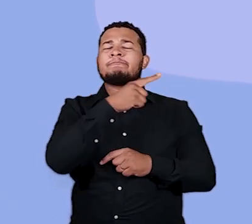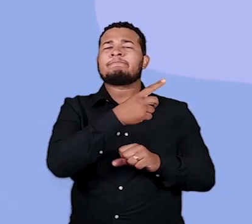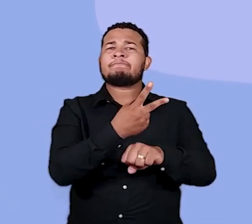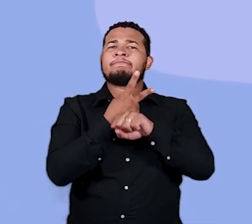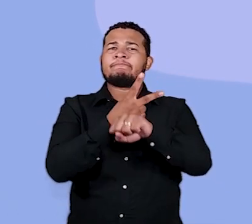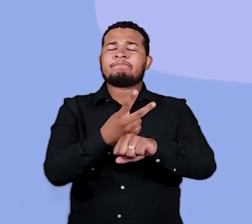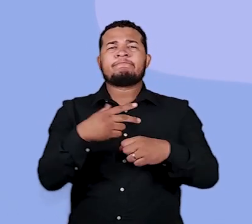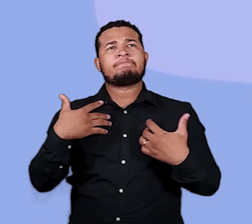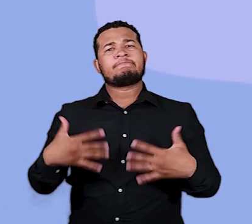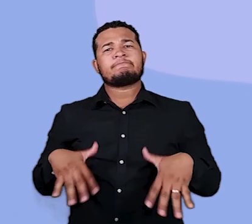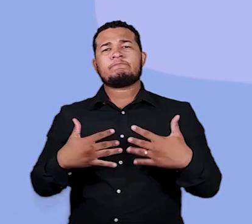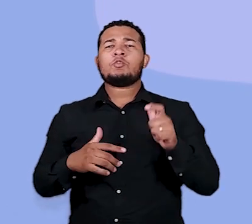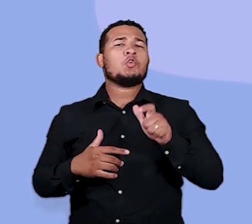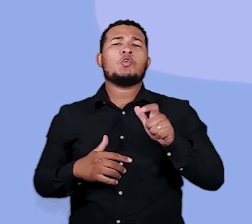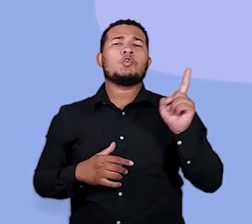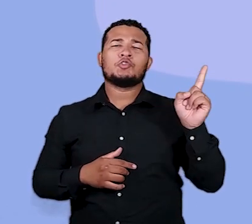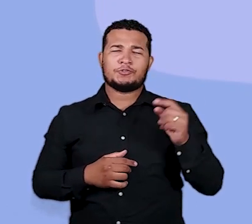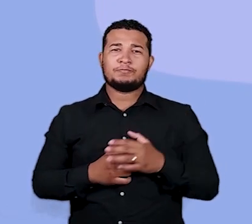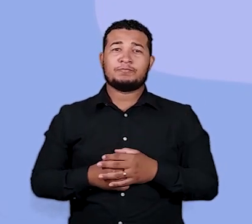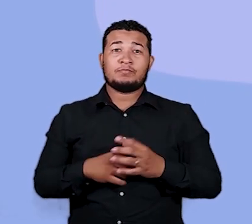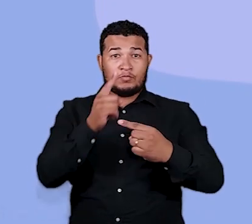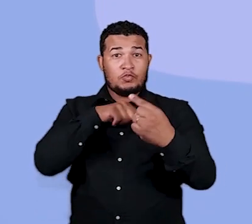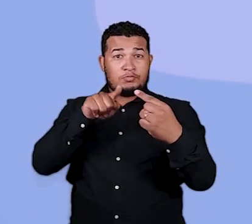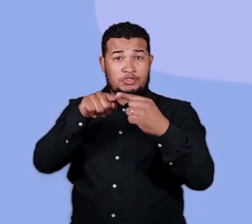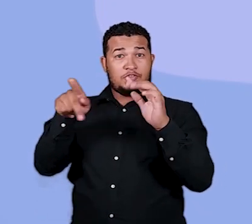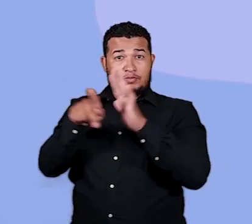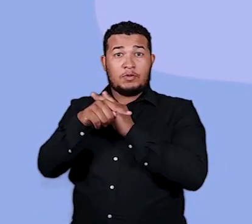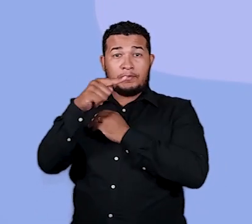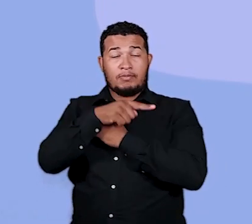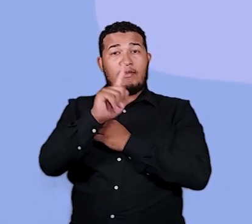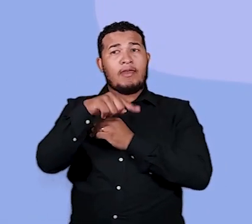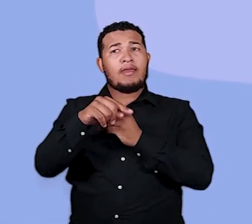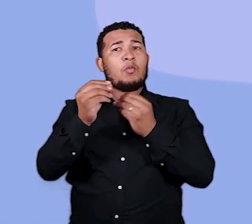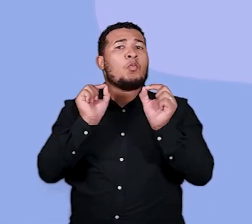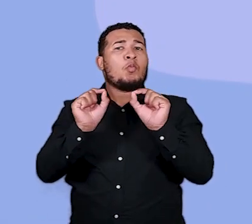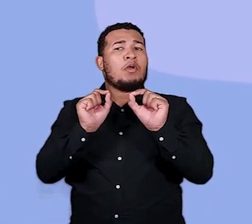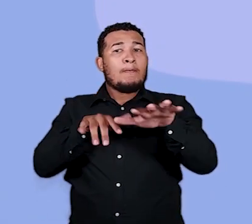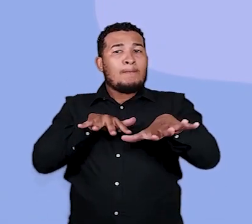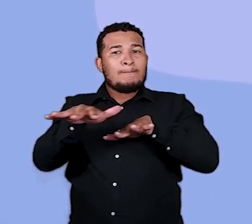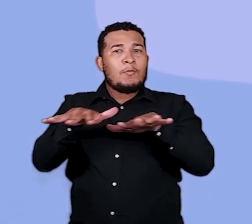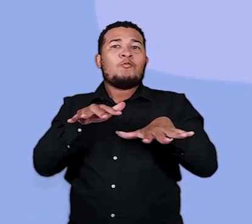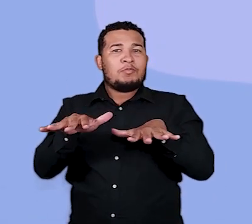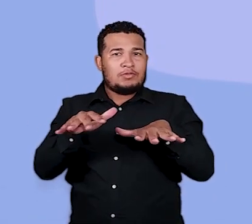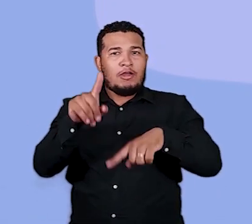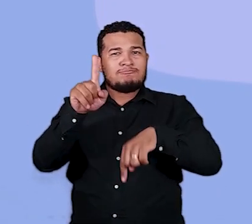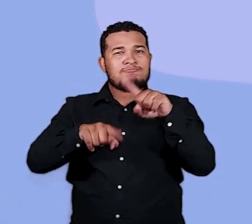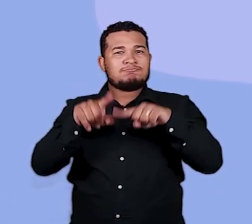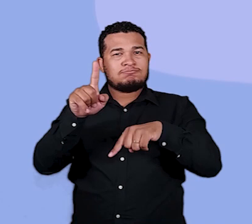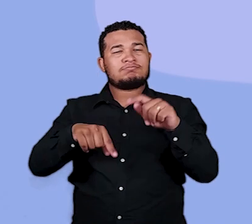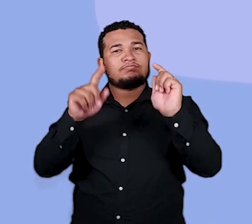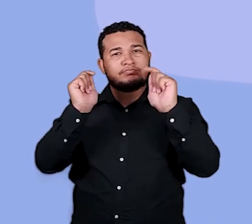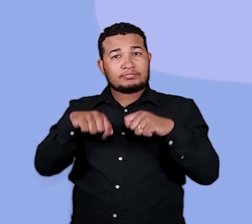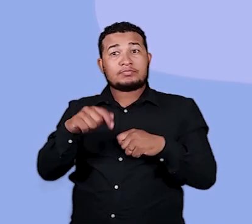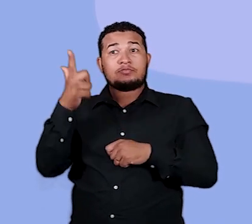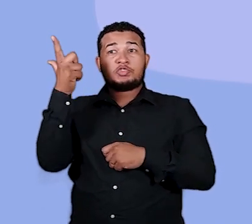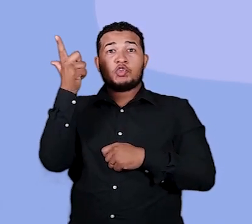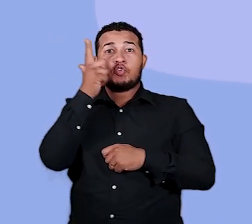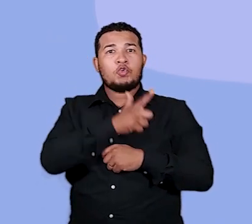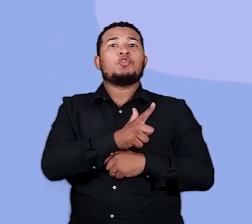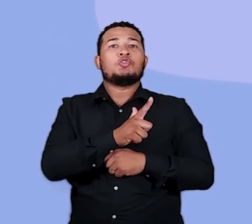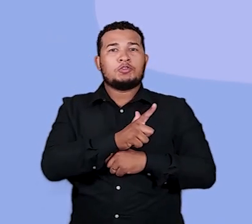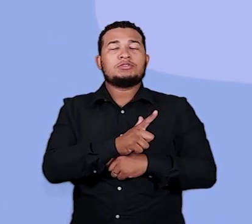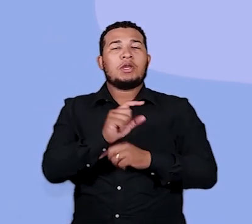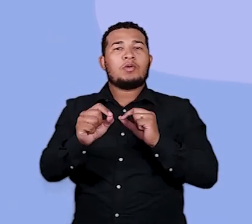tenta procurar aí aonde que está essa casa, o A8. O objetivo do jogo de xadrez é movimentar suas peças de maneira